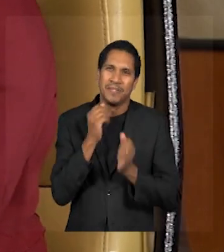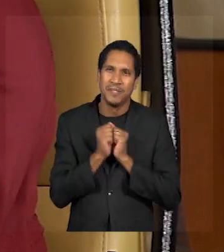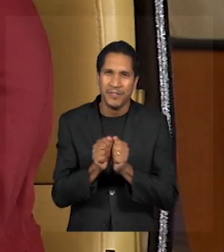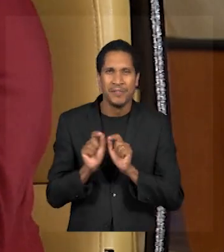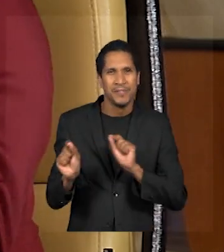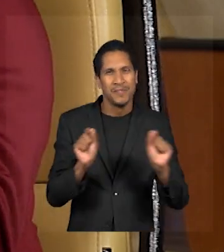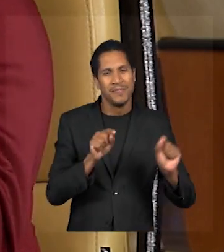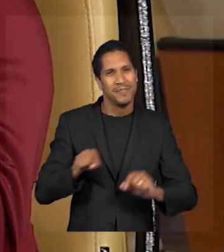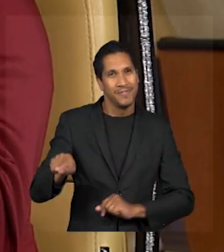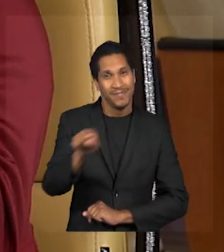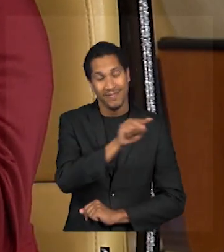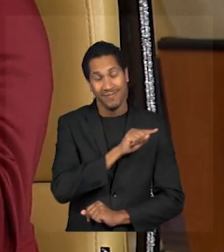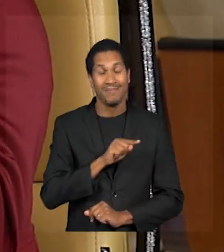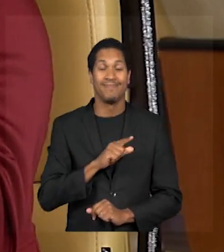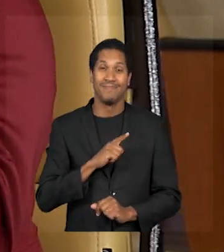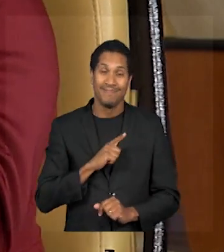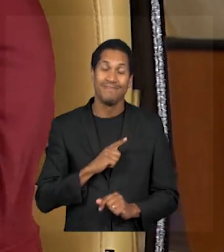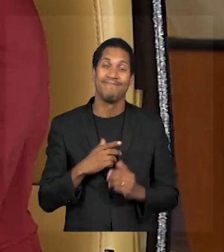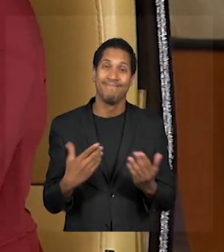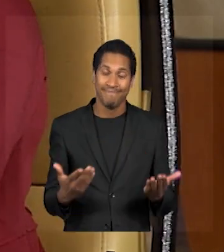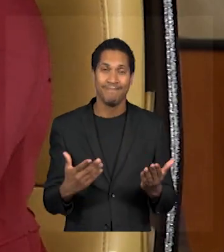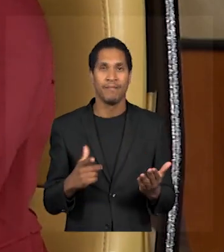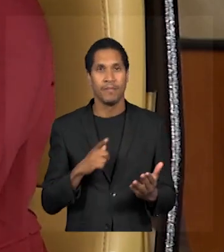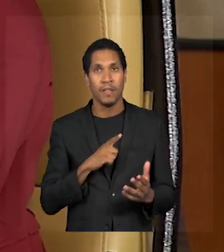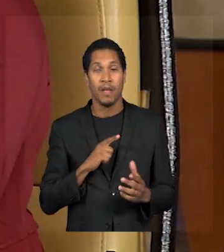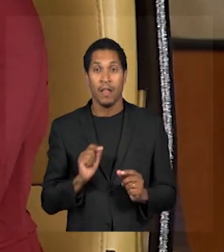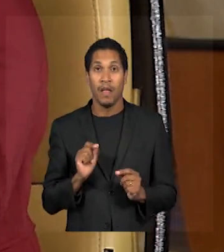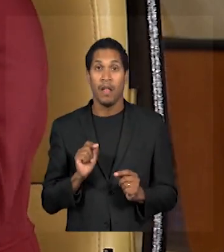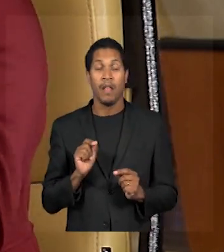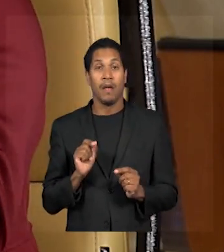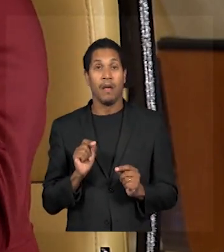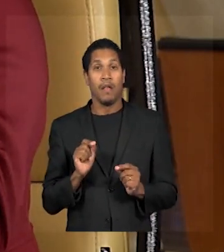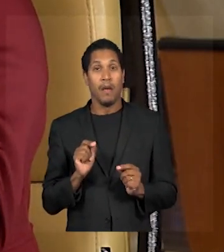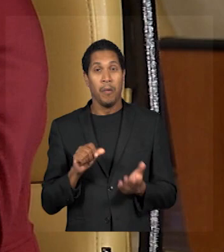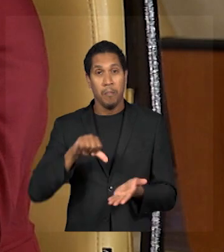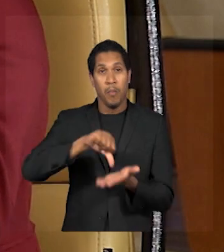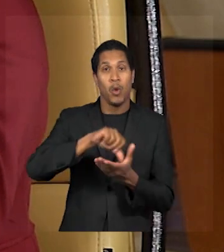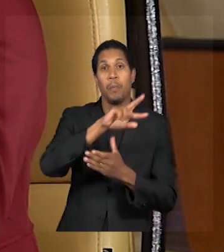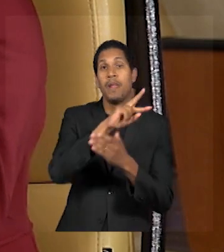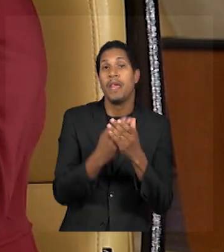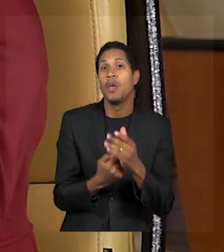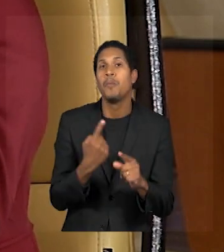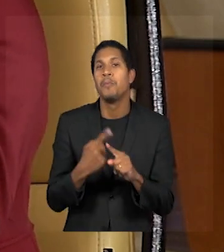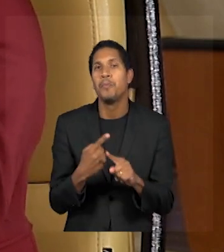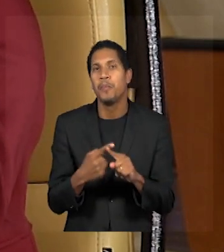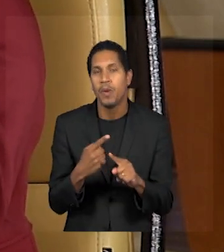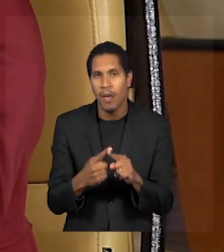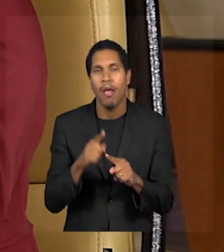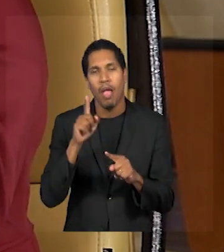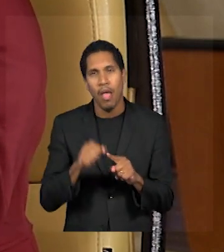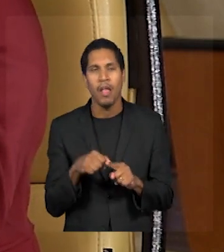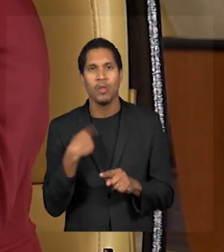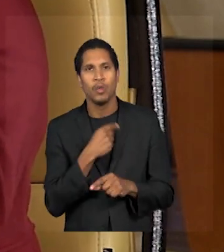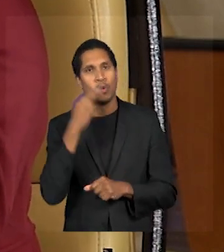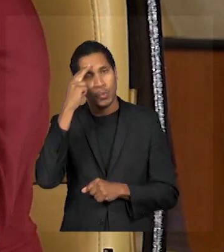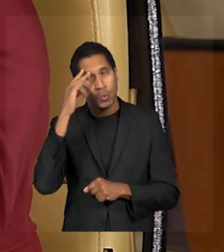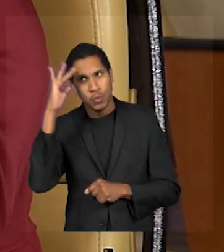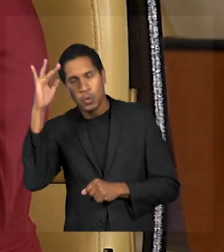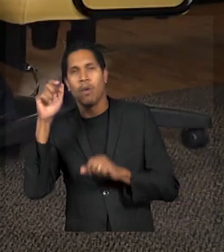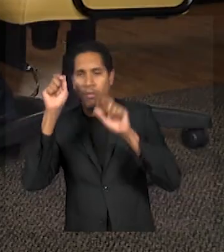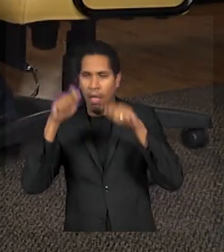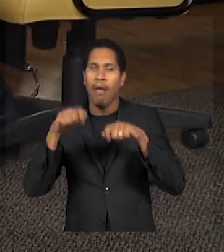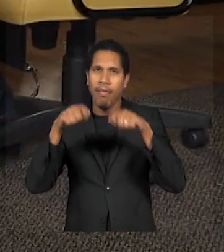aqui com vocês, porque a construção, nós chamamos o Polo Bilíngue de uma construção de um sonho